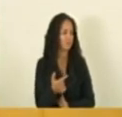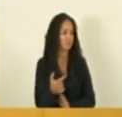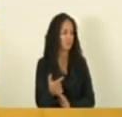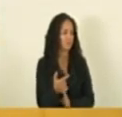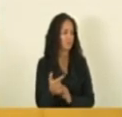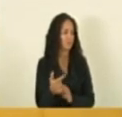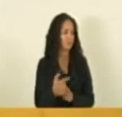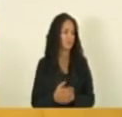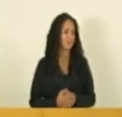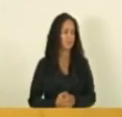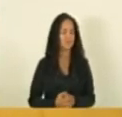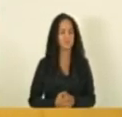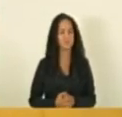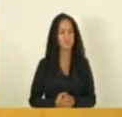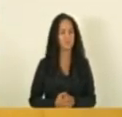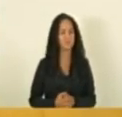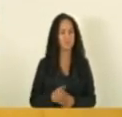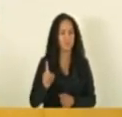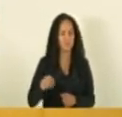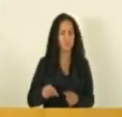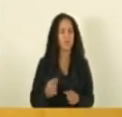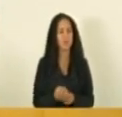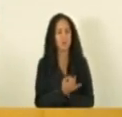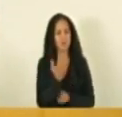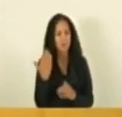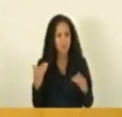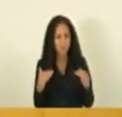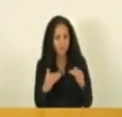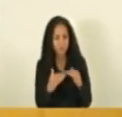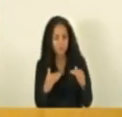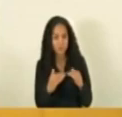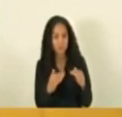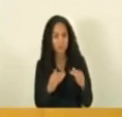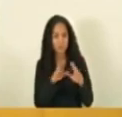Fabrício Gandini, acoro na Comissão de Finanças,